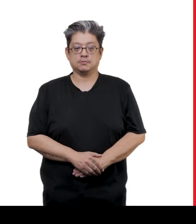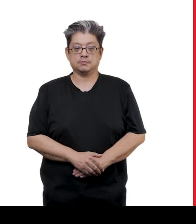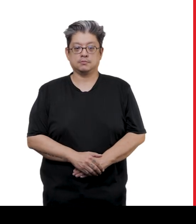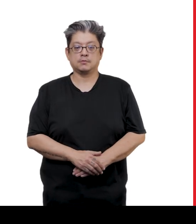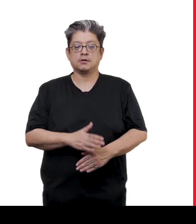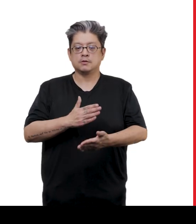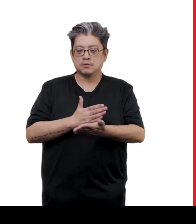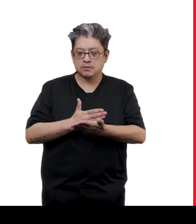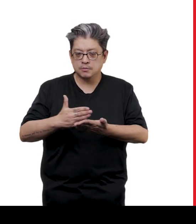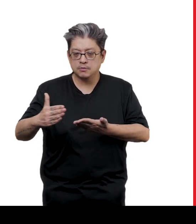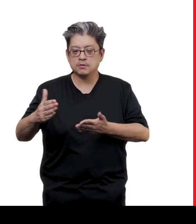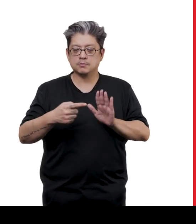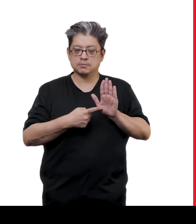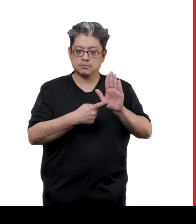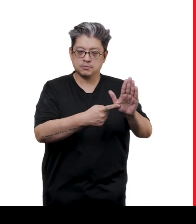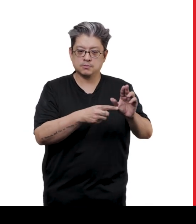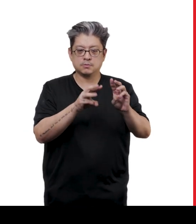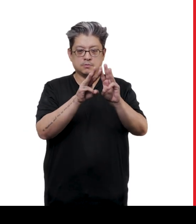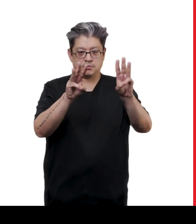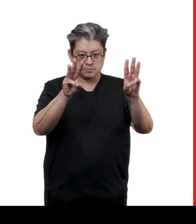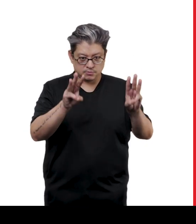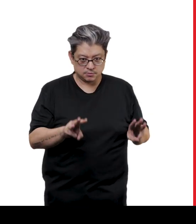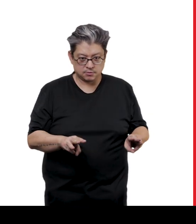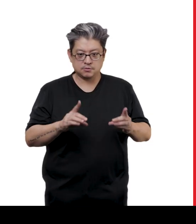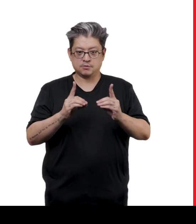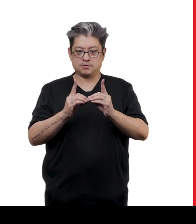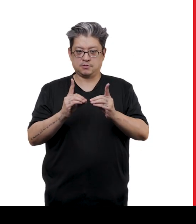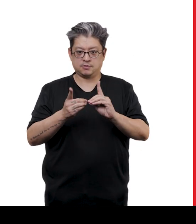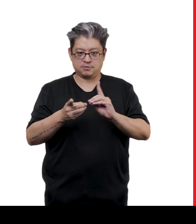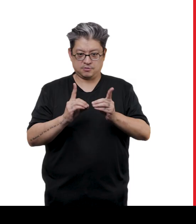As primeiras exposições e o museu didático.